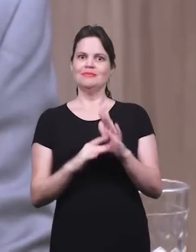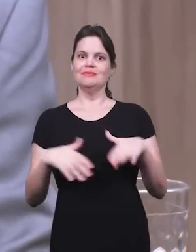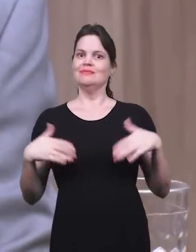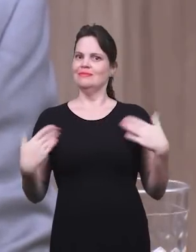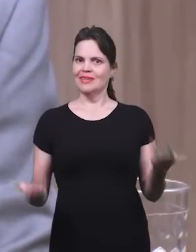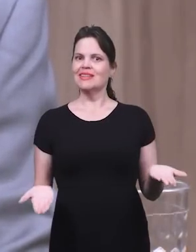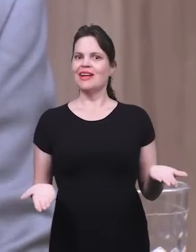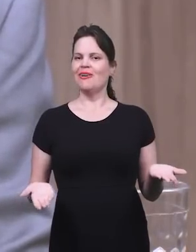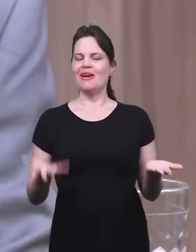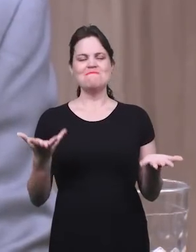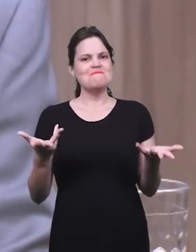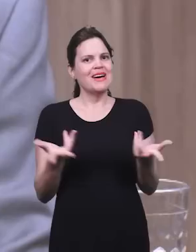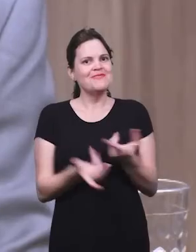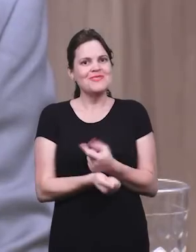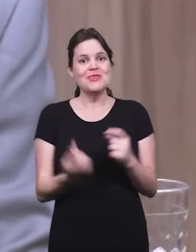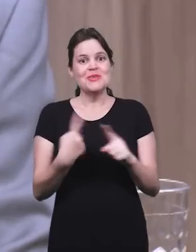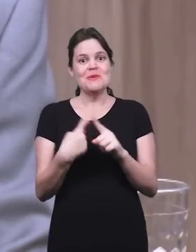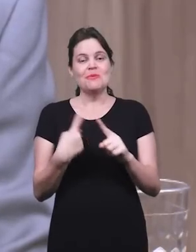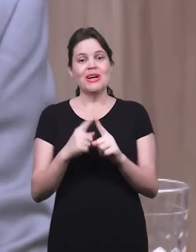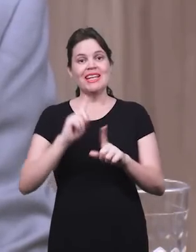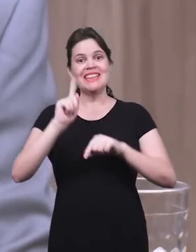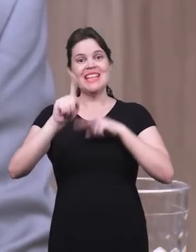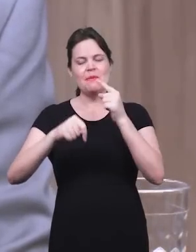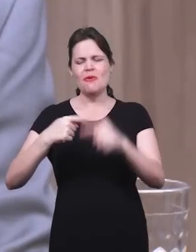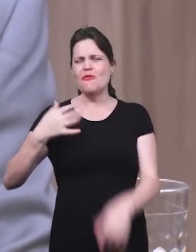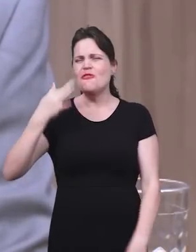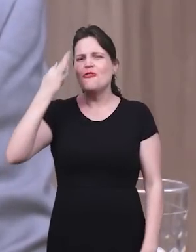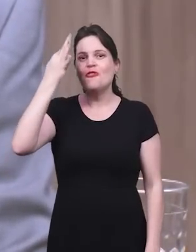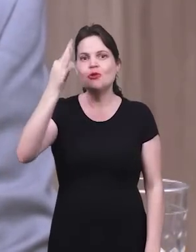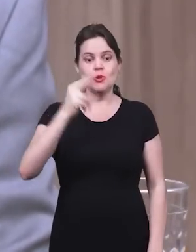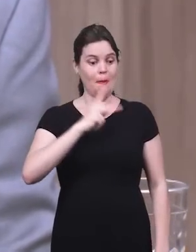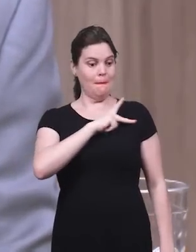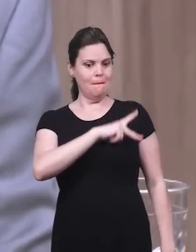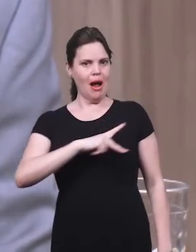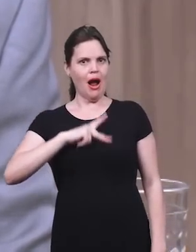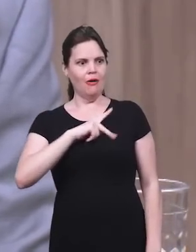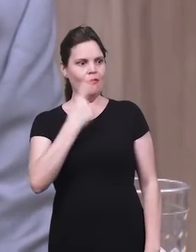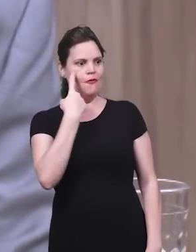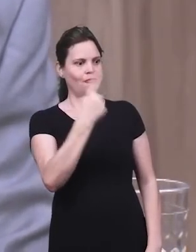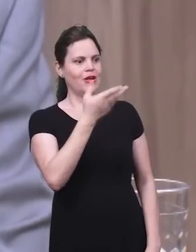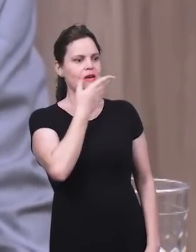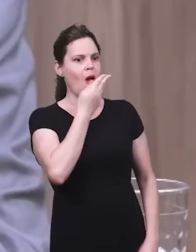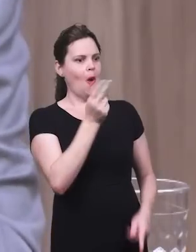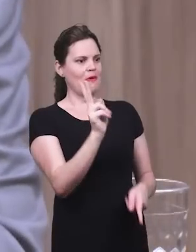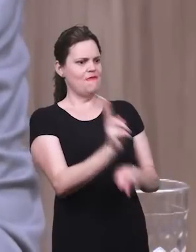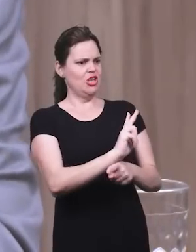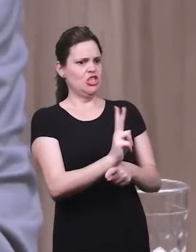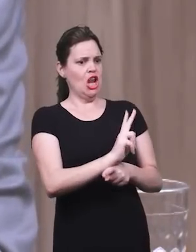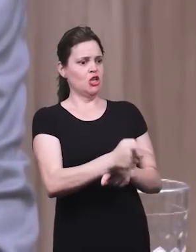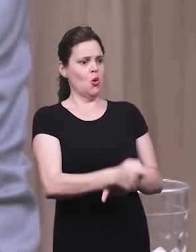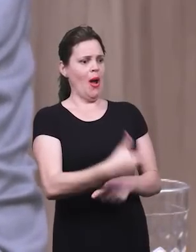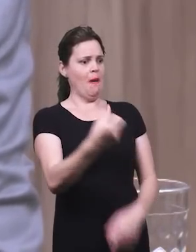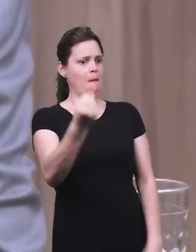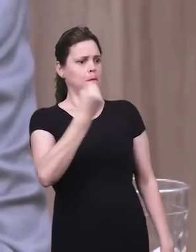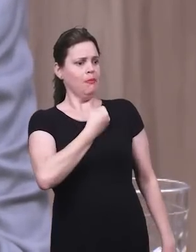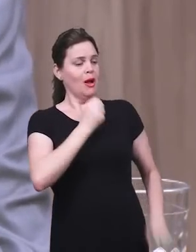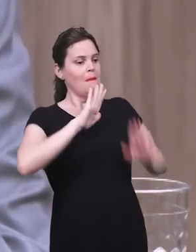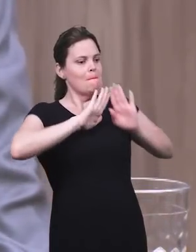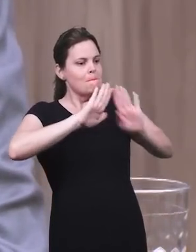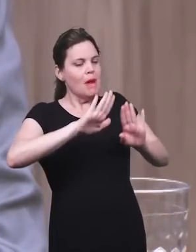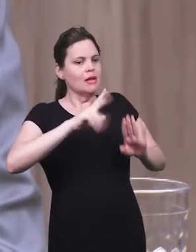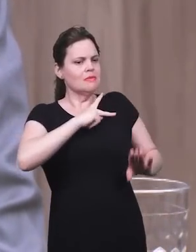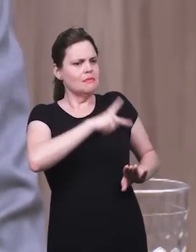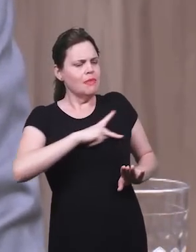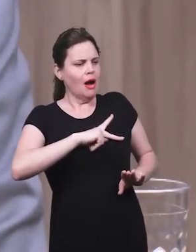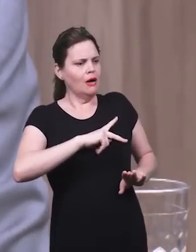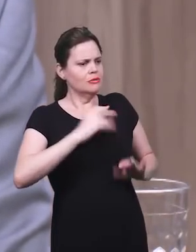de Filipe, né? Crê no Senhor Jesus, será salvo tu e a tua casa. Então, as coisas se encaixam de uma forma